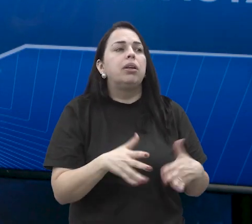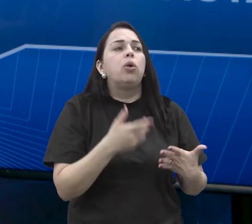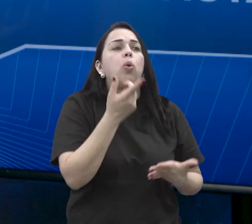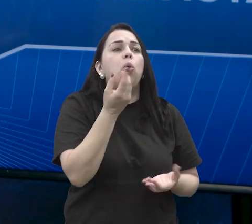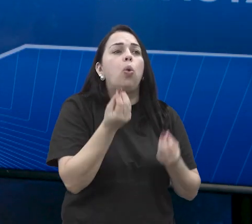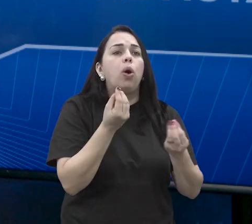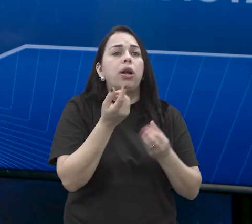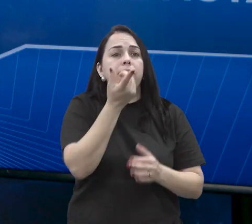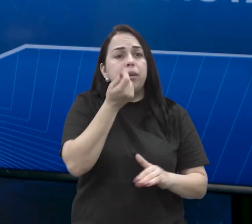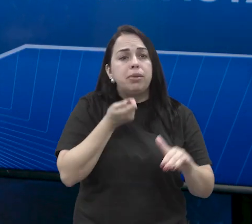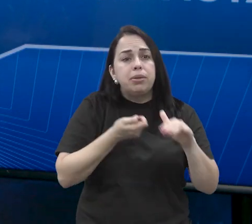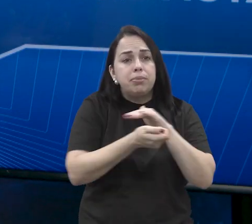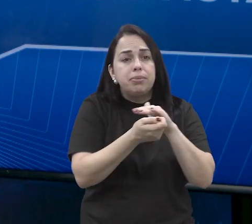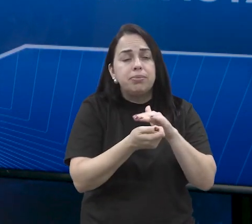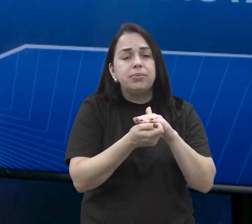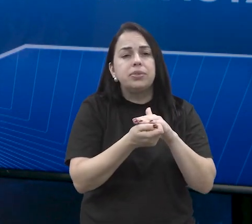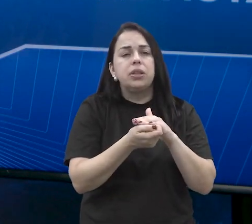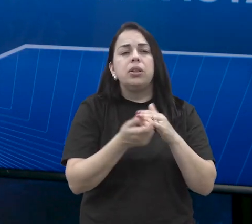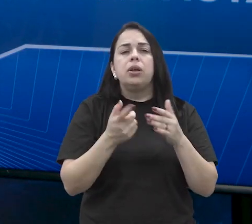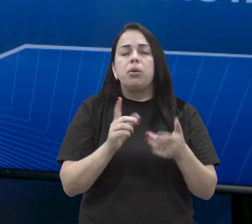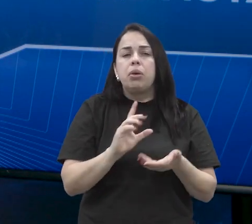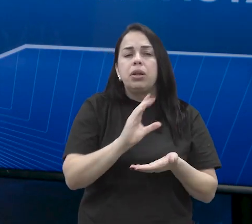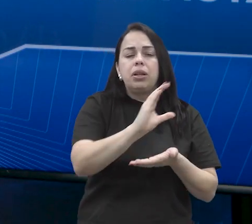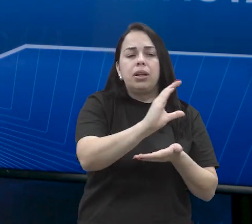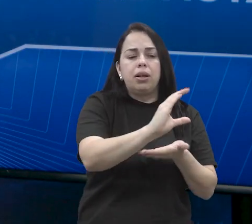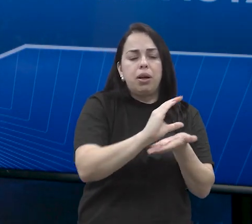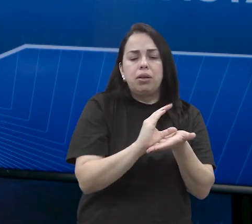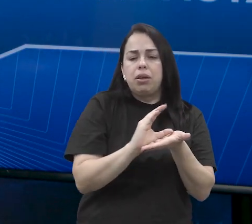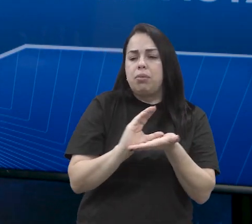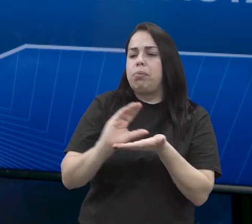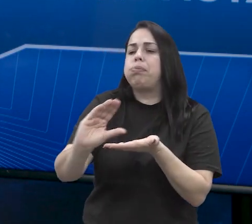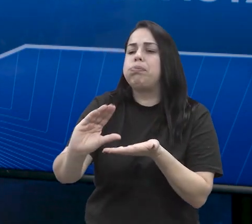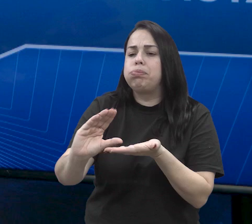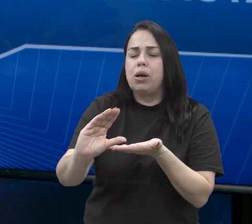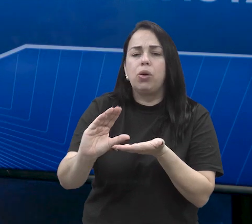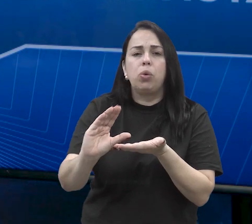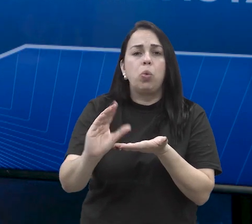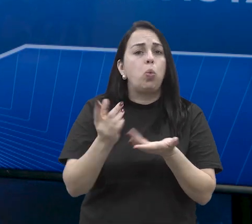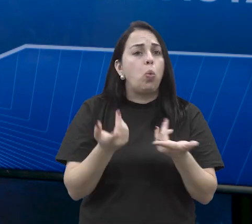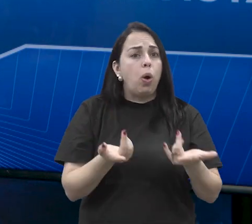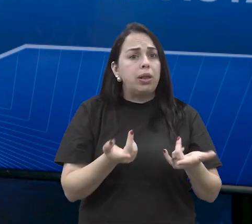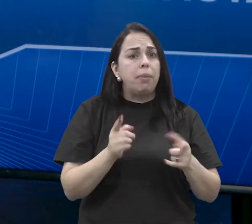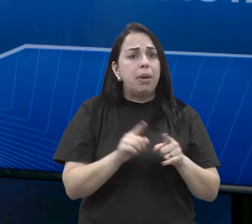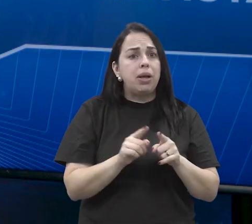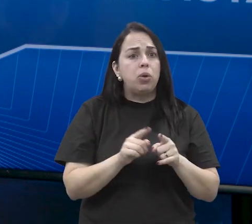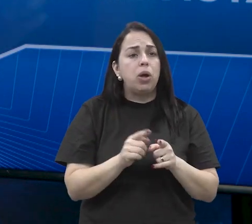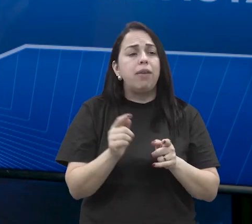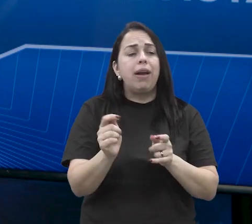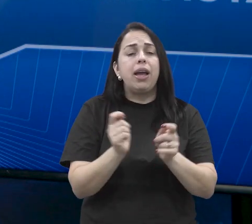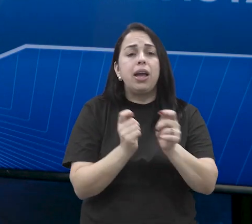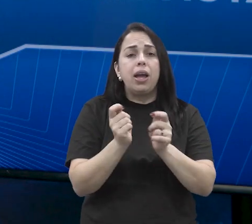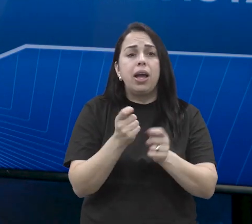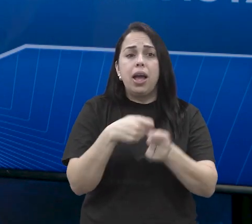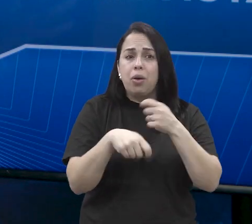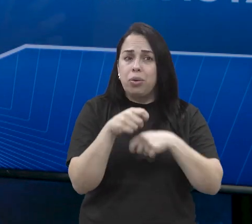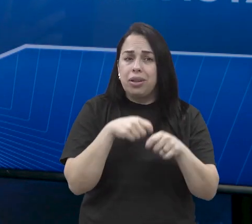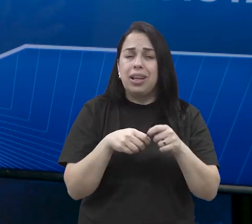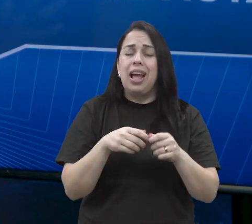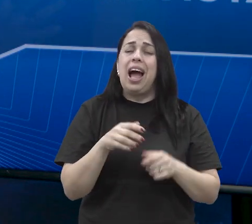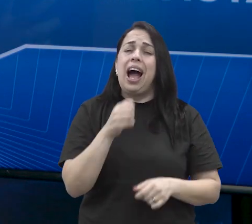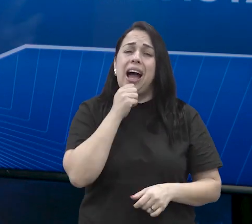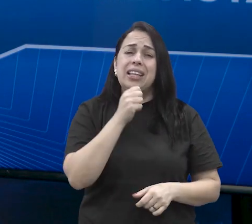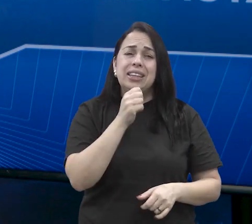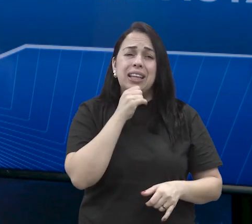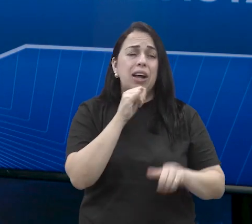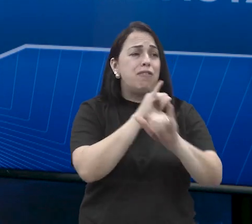daí? Especificamente, quanto vai vir da aposentadoria, quanto você vai economizar com salários, então a coisa ainda está meio